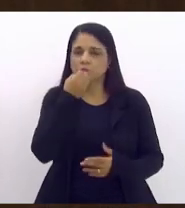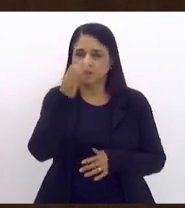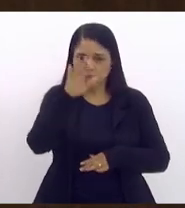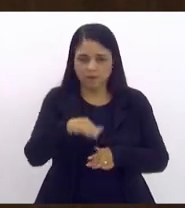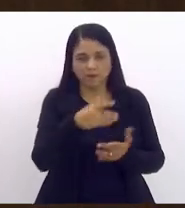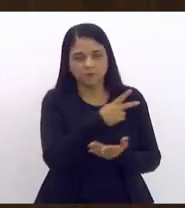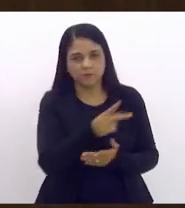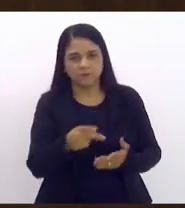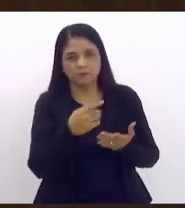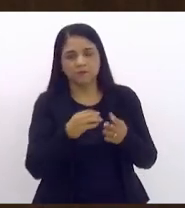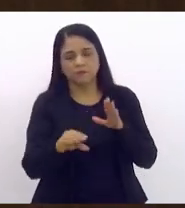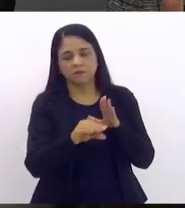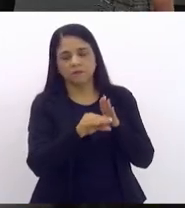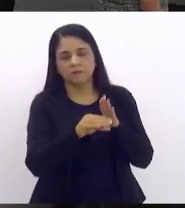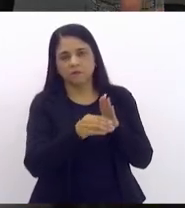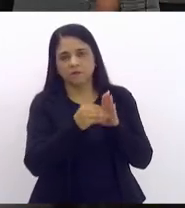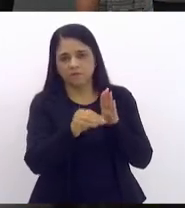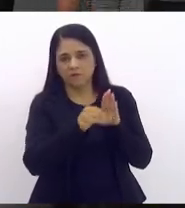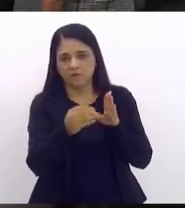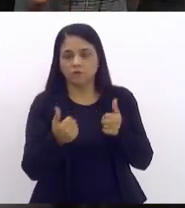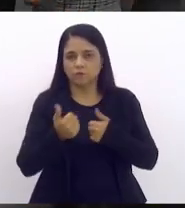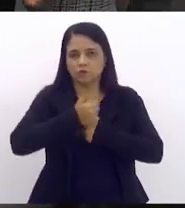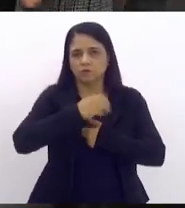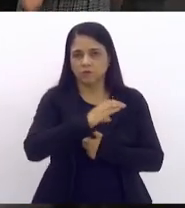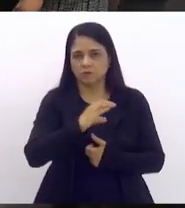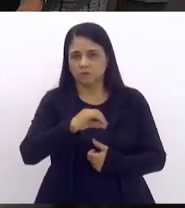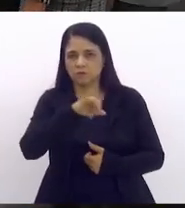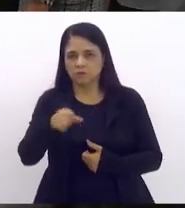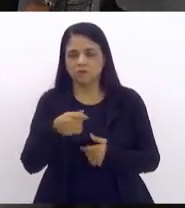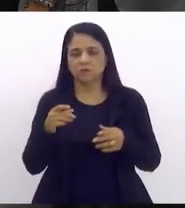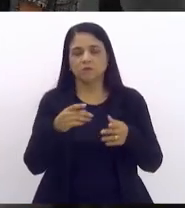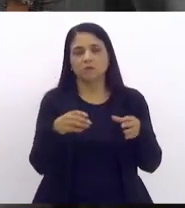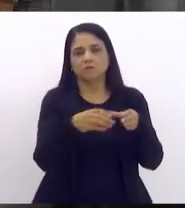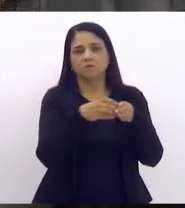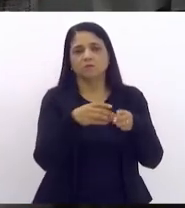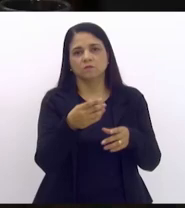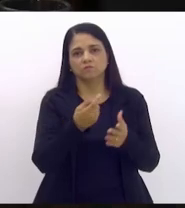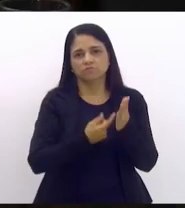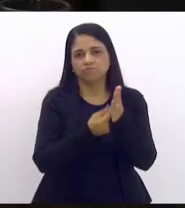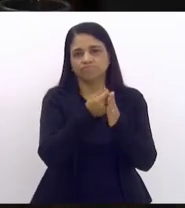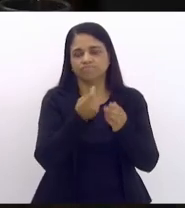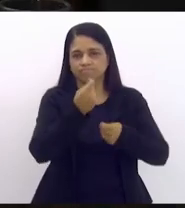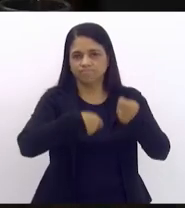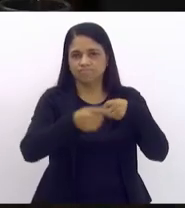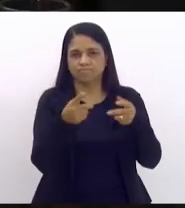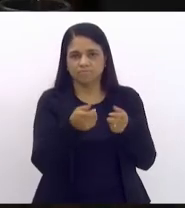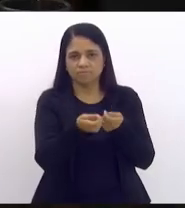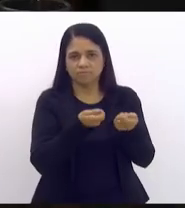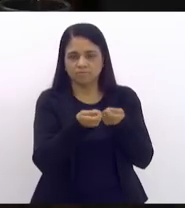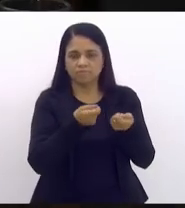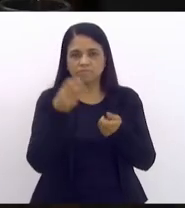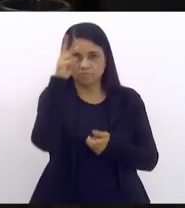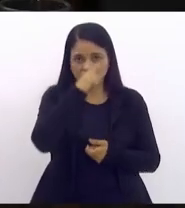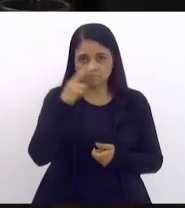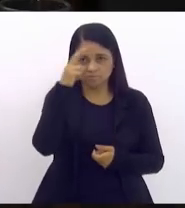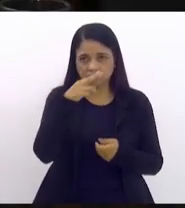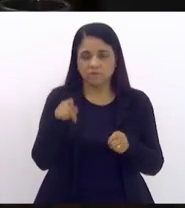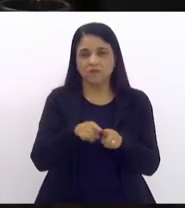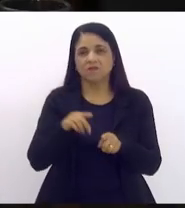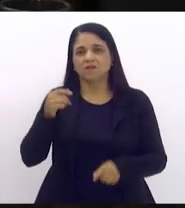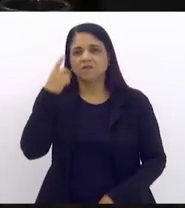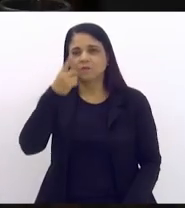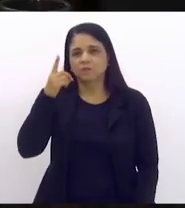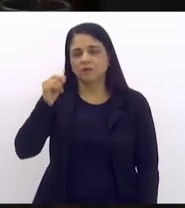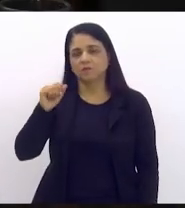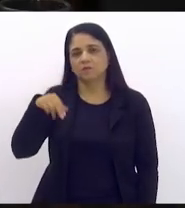o substitutivo da CCJ. Pela Comissão de Orçamento, Fiscalização Financeira e Controle, deputado André Correia,